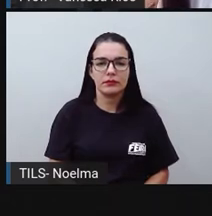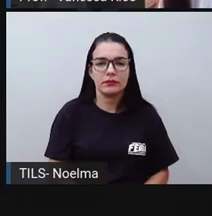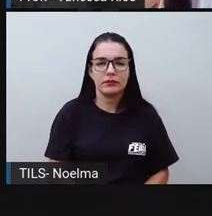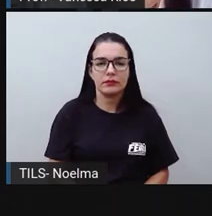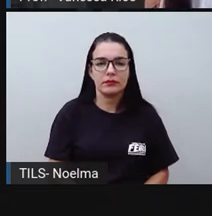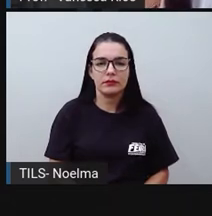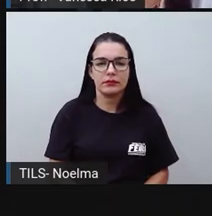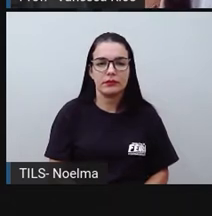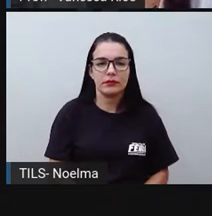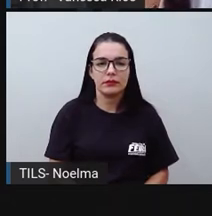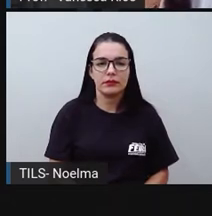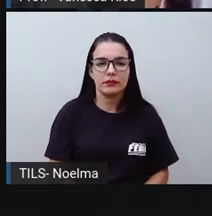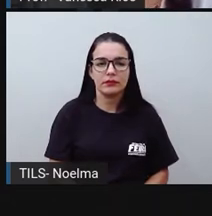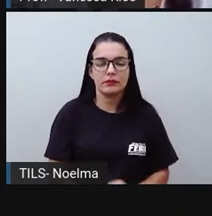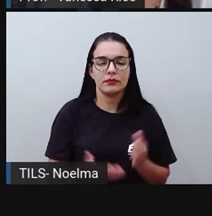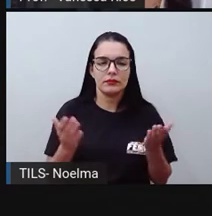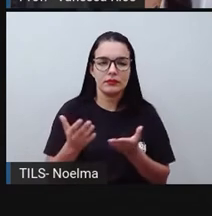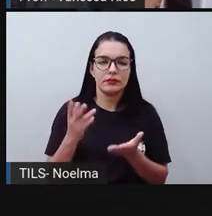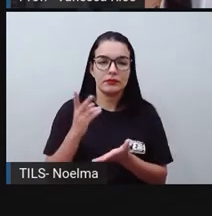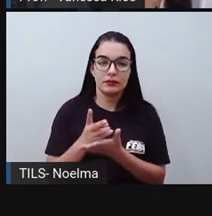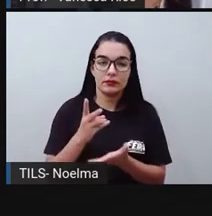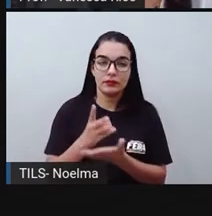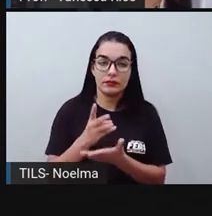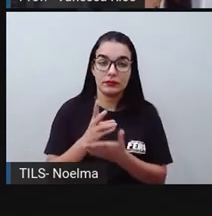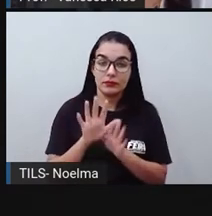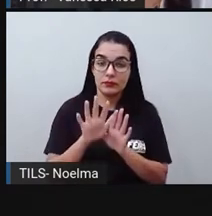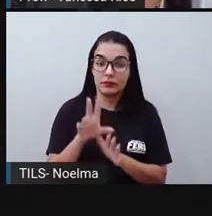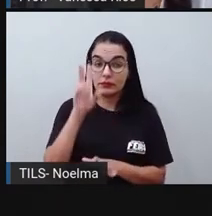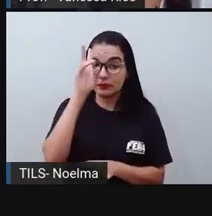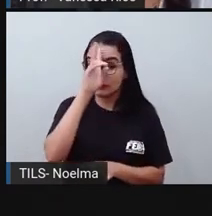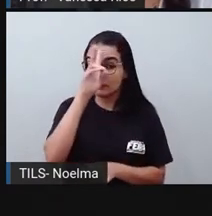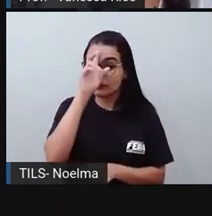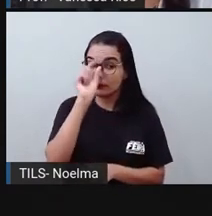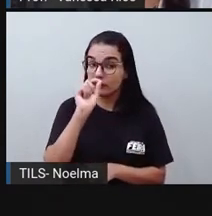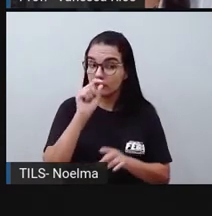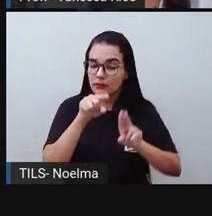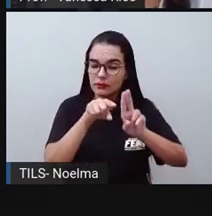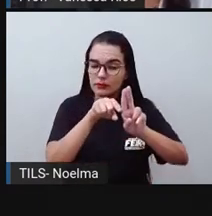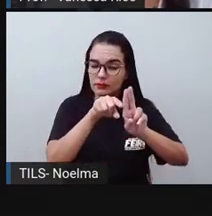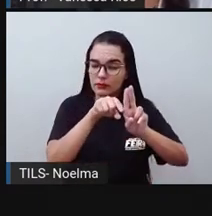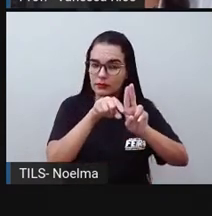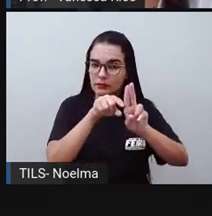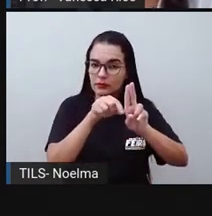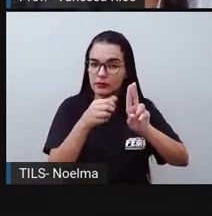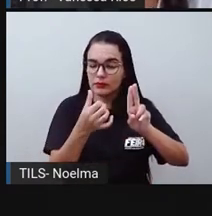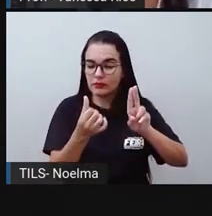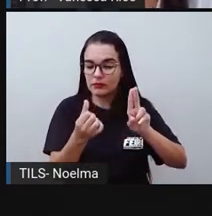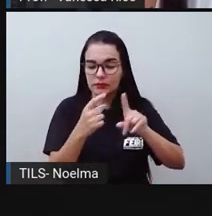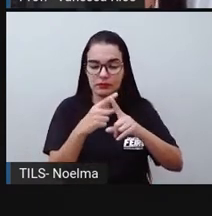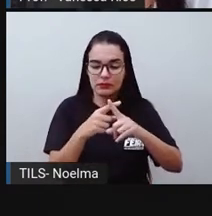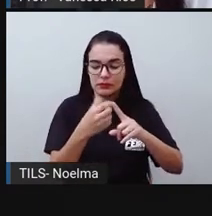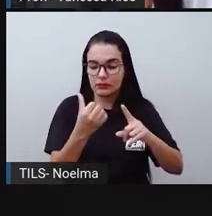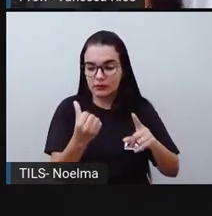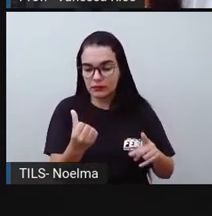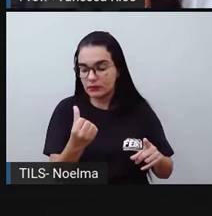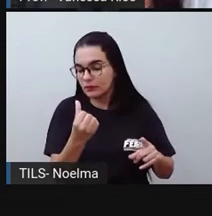vou prosseguir. Lembrando aqui que esse 1 que subiu pertence ao resultado de 6 vezes 3, que deu 18, mas